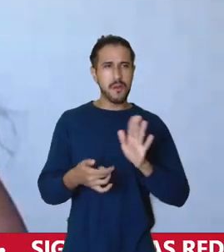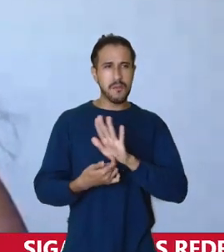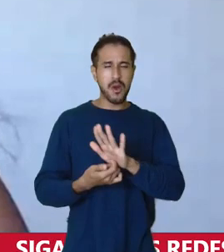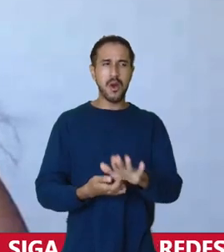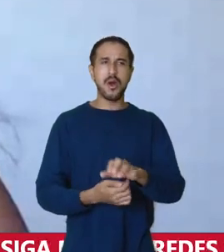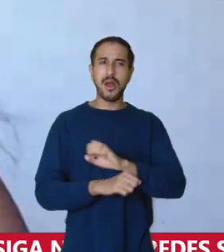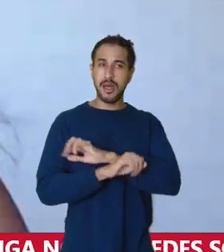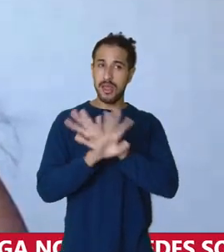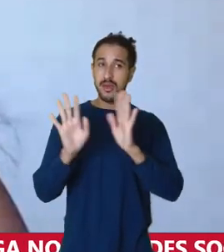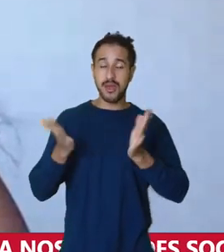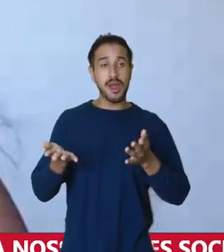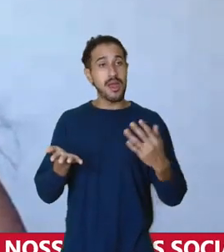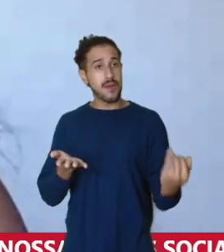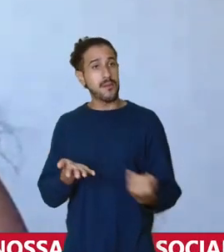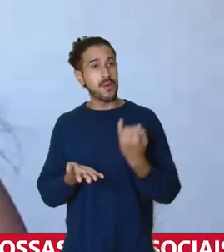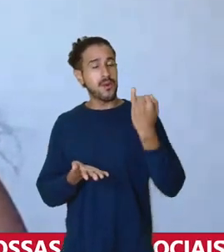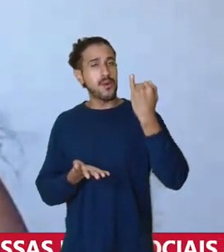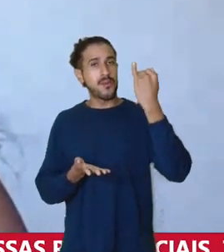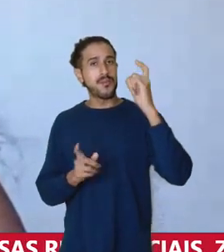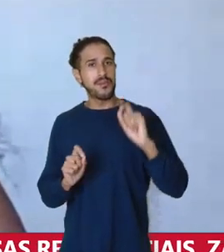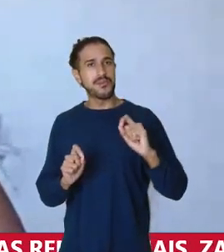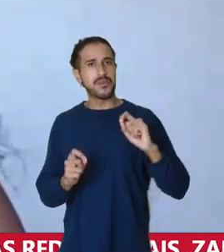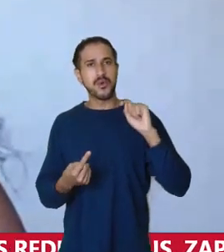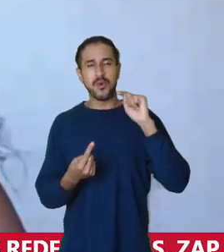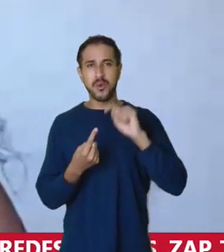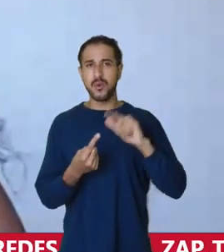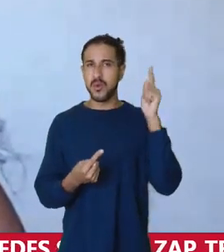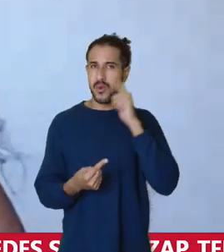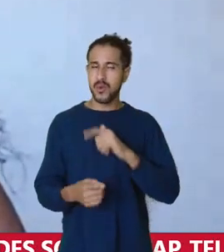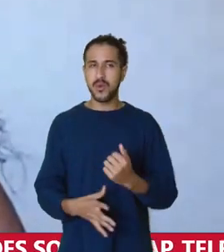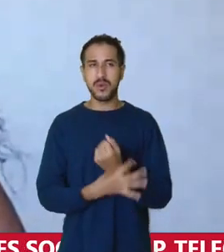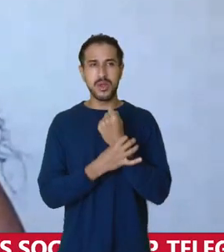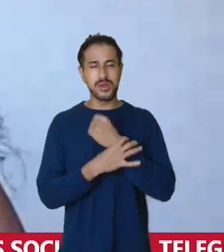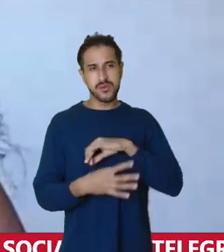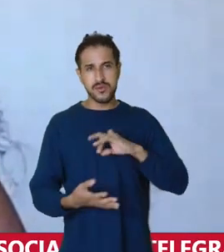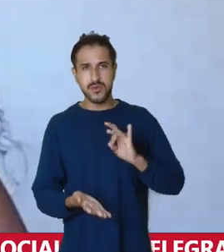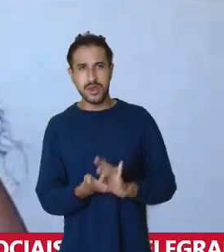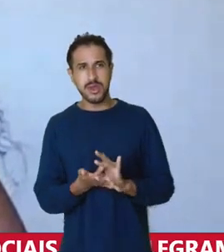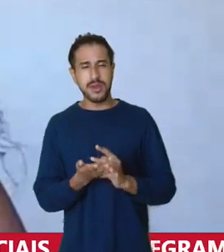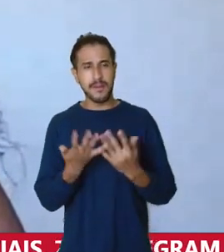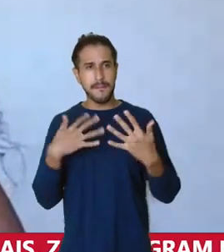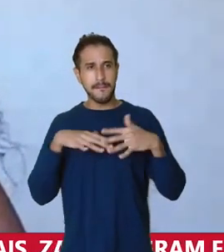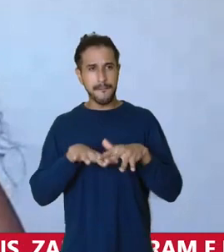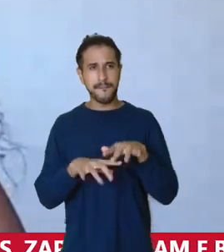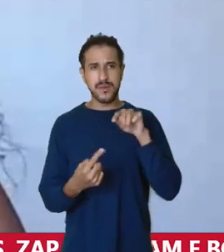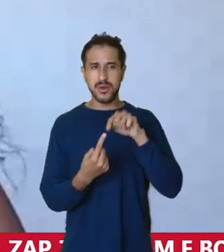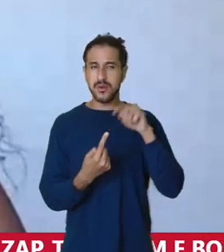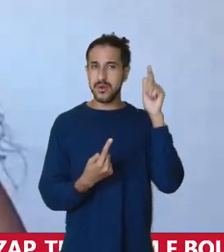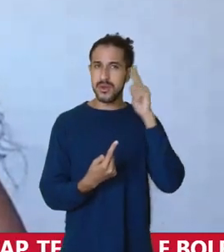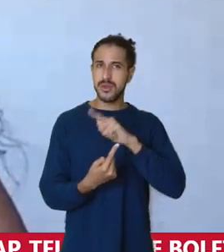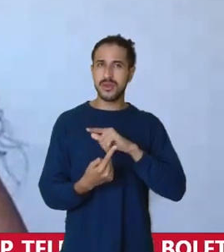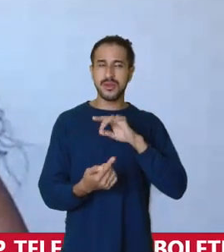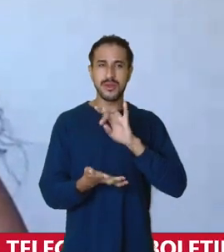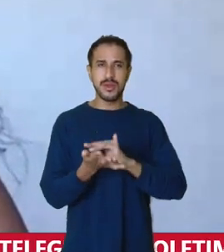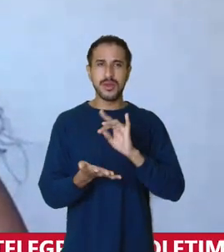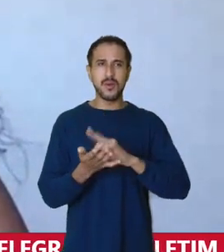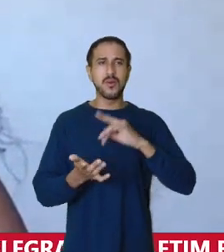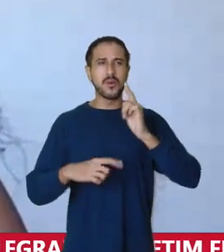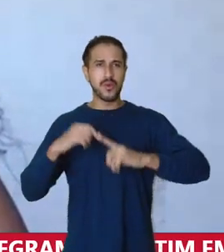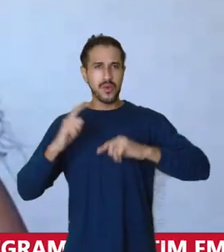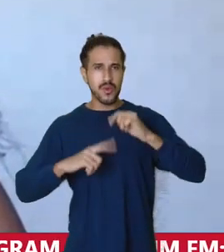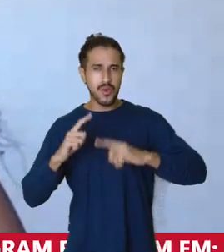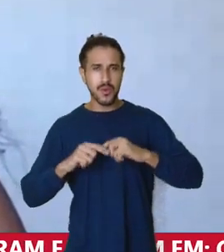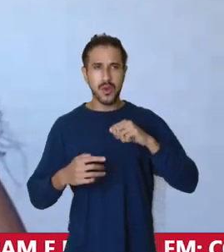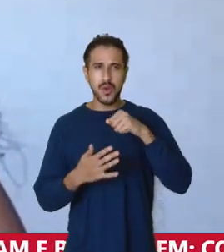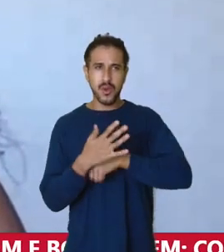né? Então, é necessário que, para que seja de fato inclusive, para que seja de fato uma ferramenta